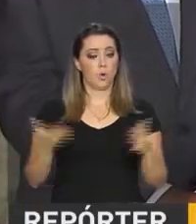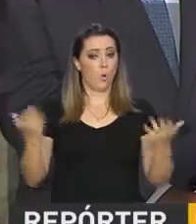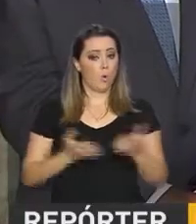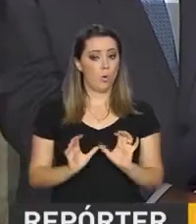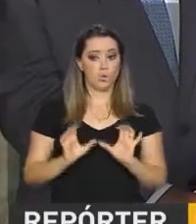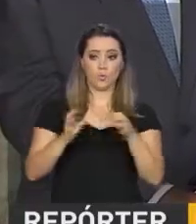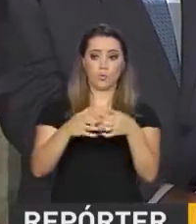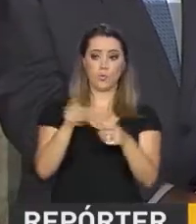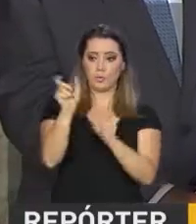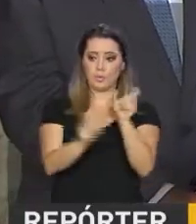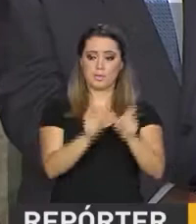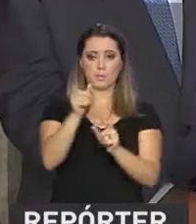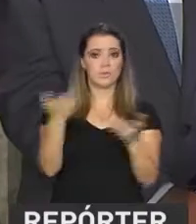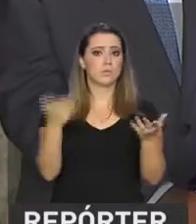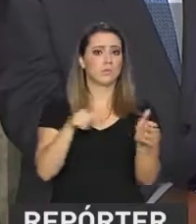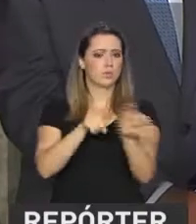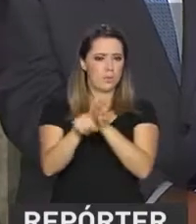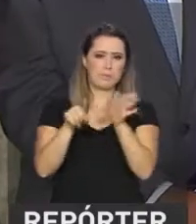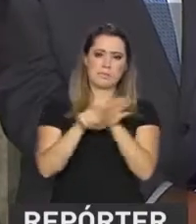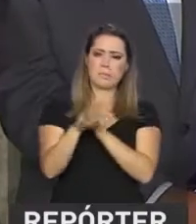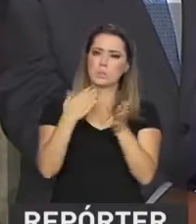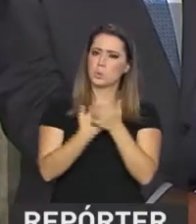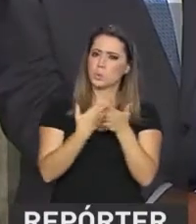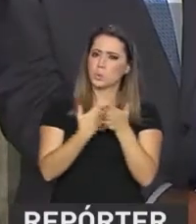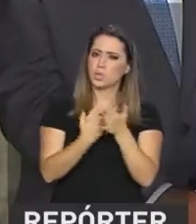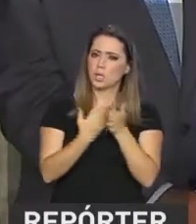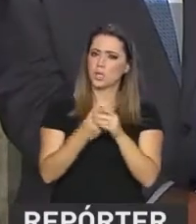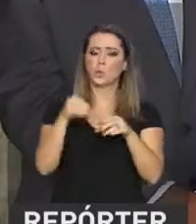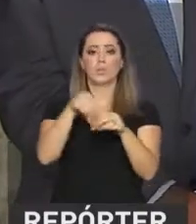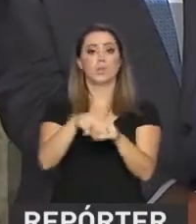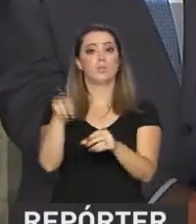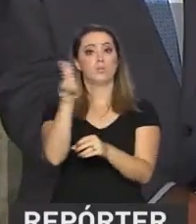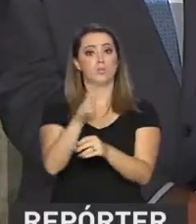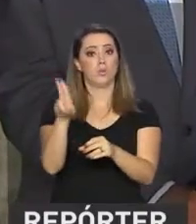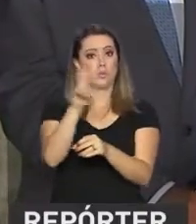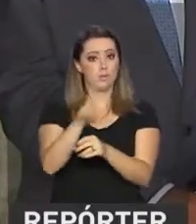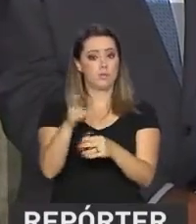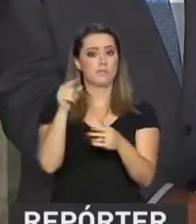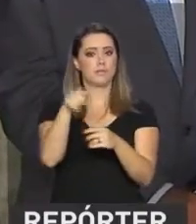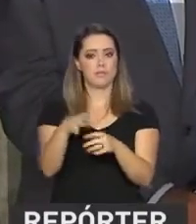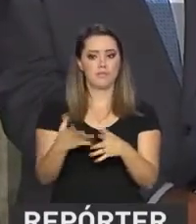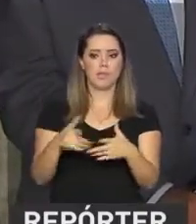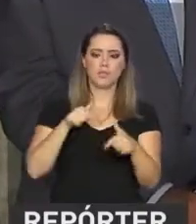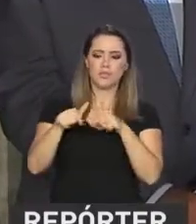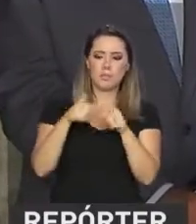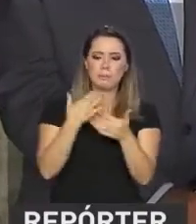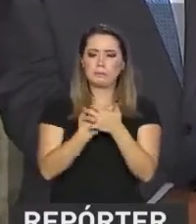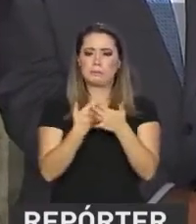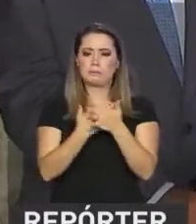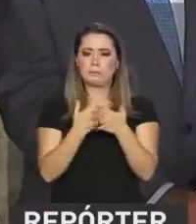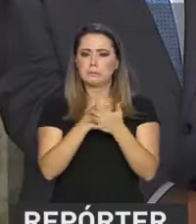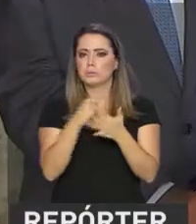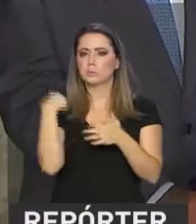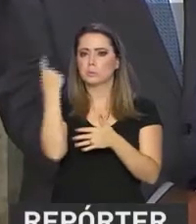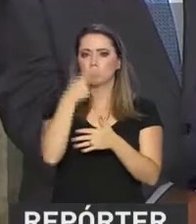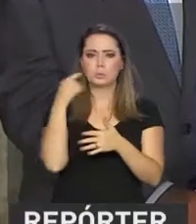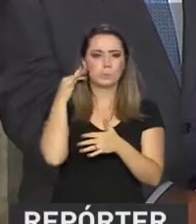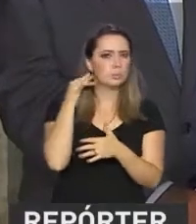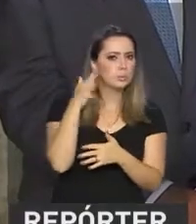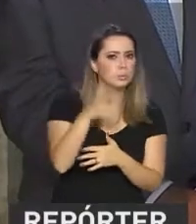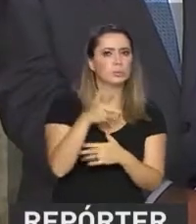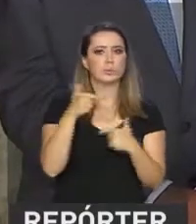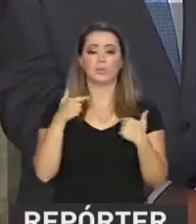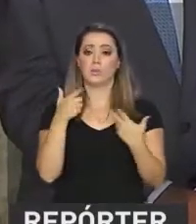ciência na universidade pública é o que nós chamamos dedicação exclusiva em tempo integral com